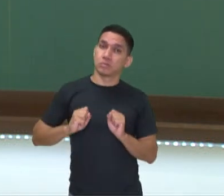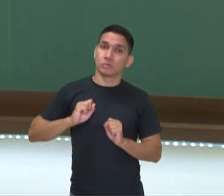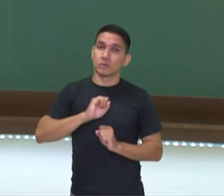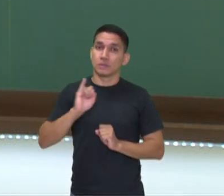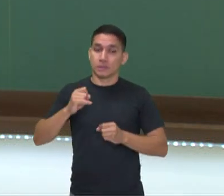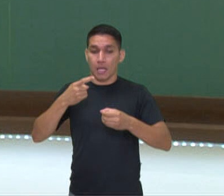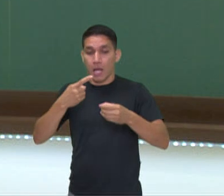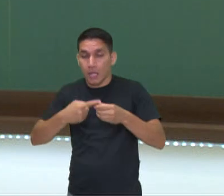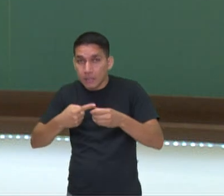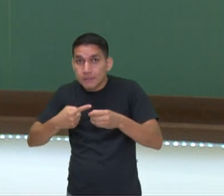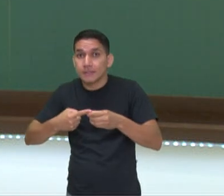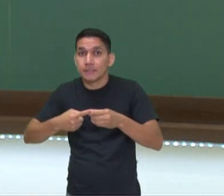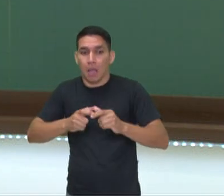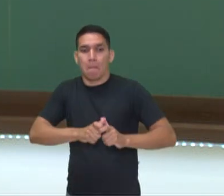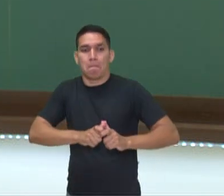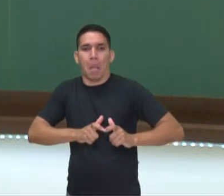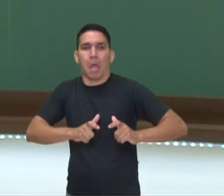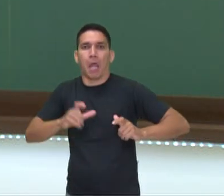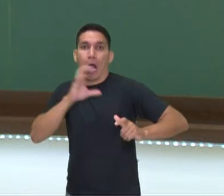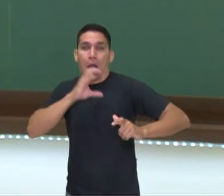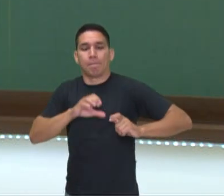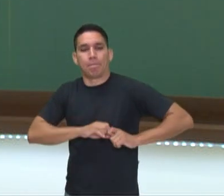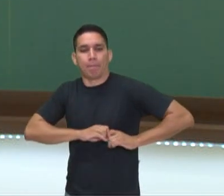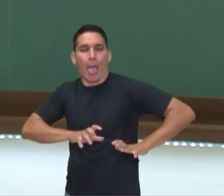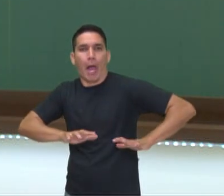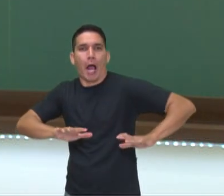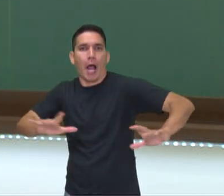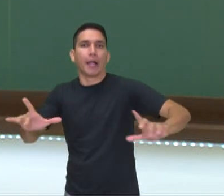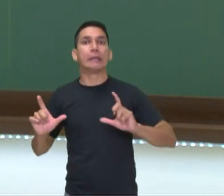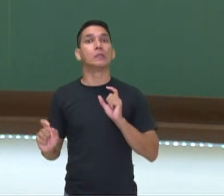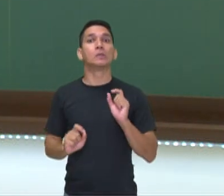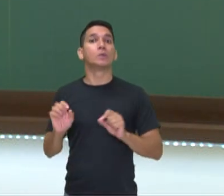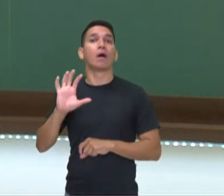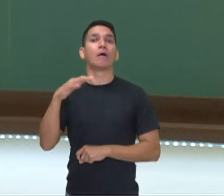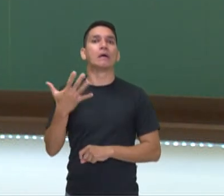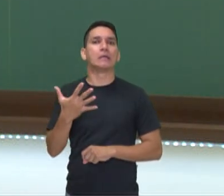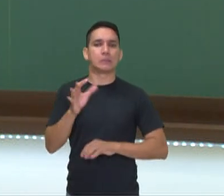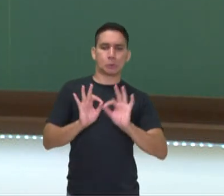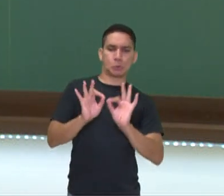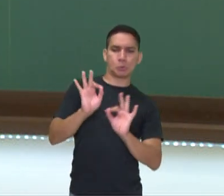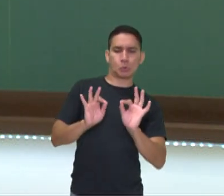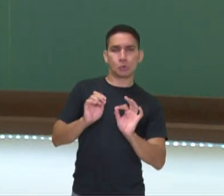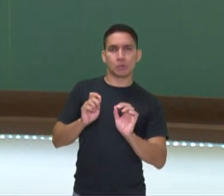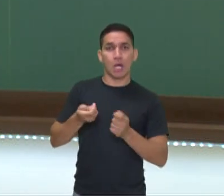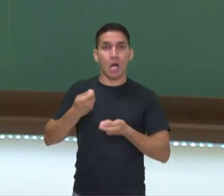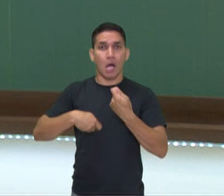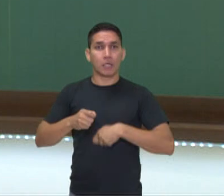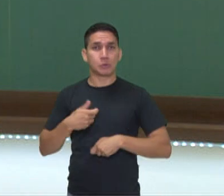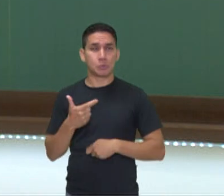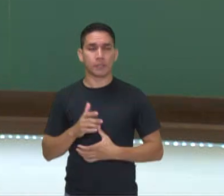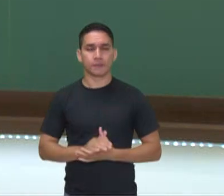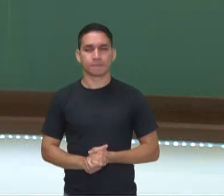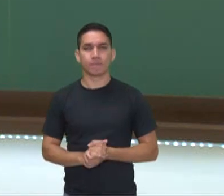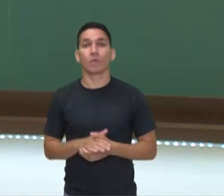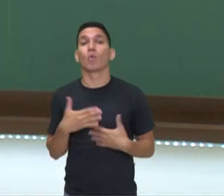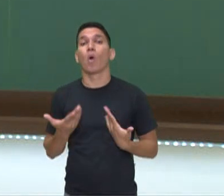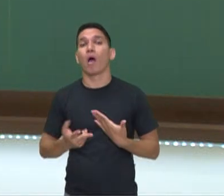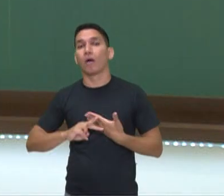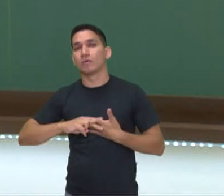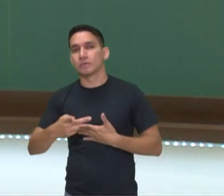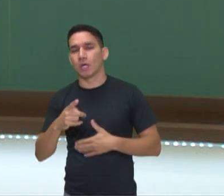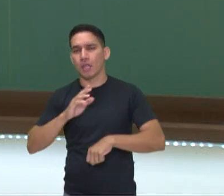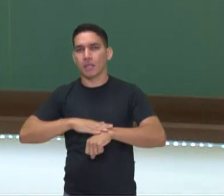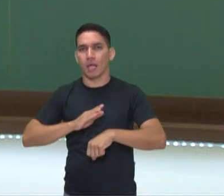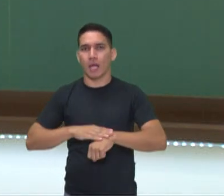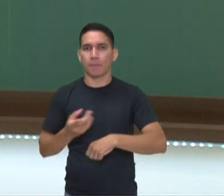problemas que o crescimento urbano acelerado, sem controle, pode trazer para a população. O tempo vai aparecer